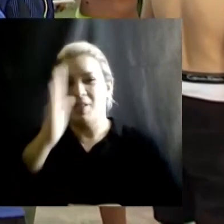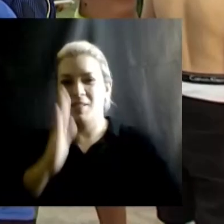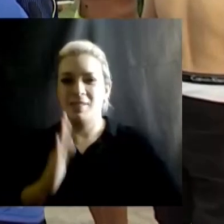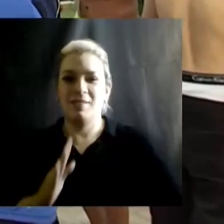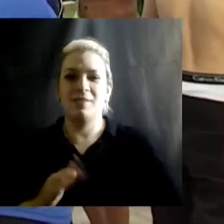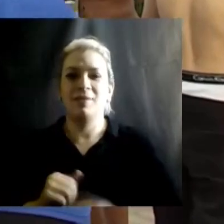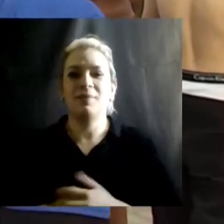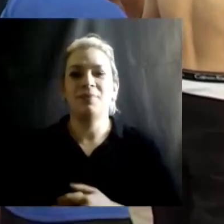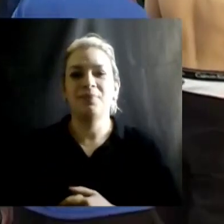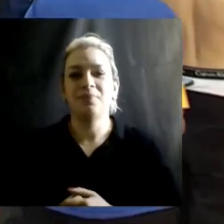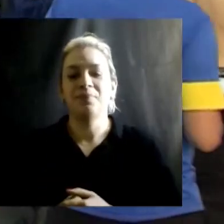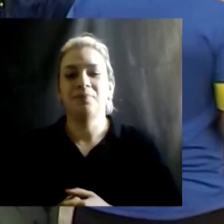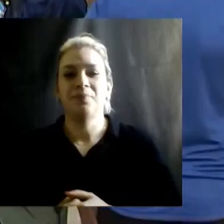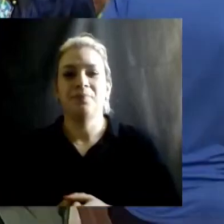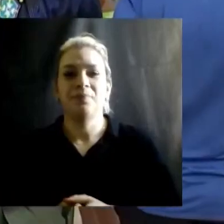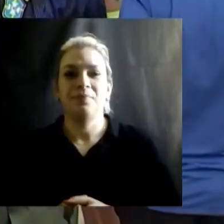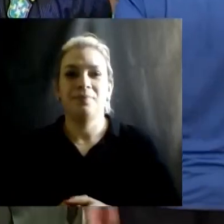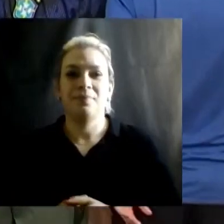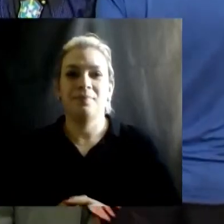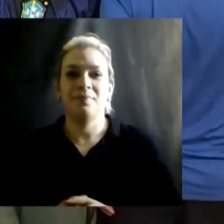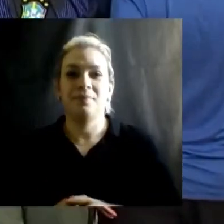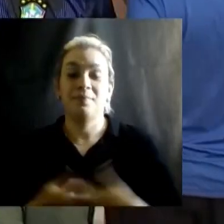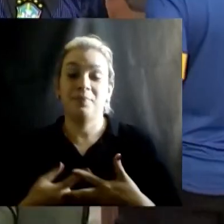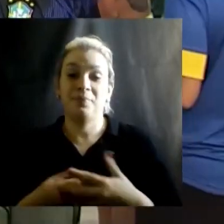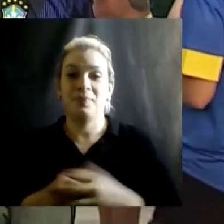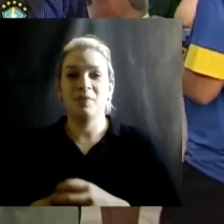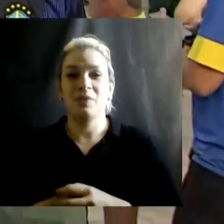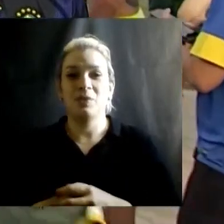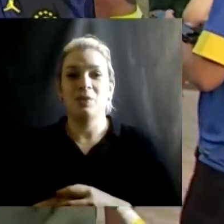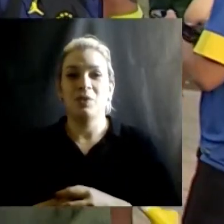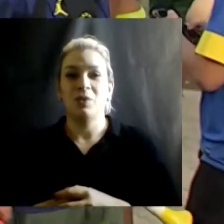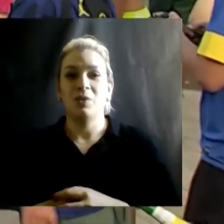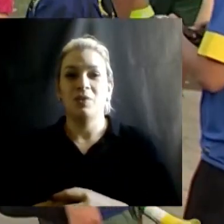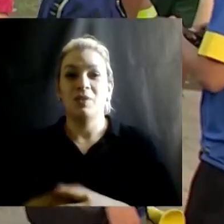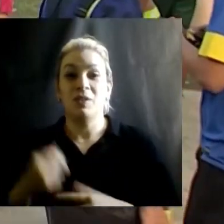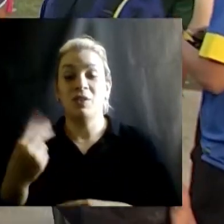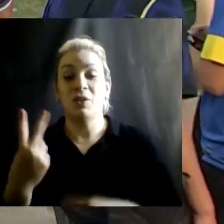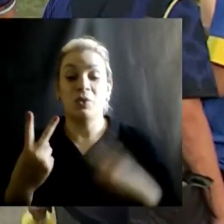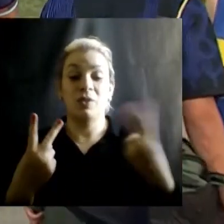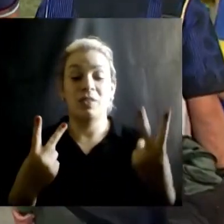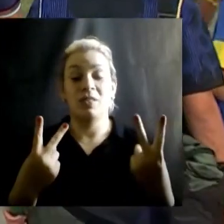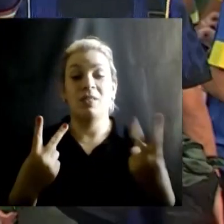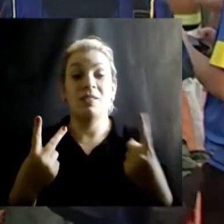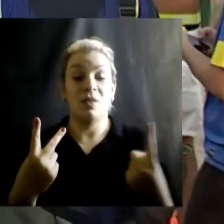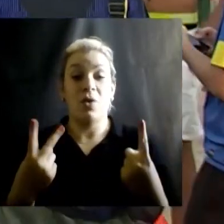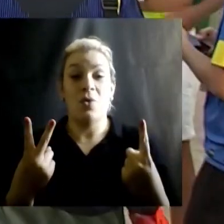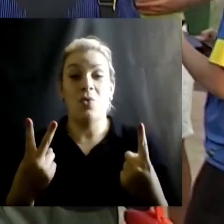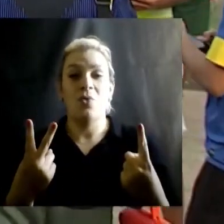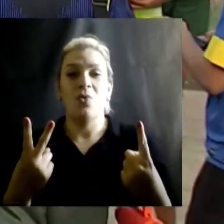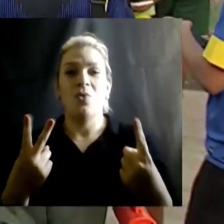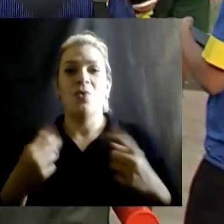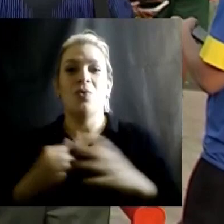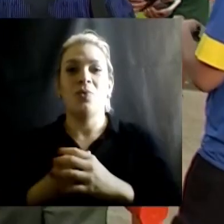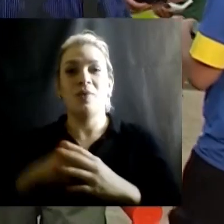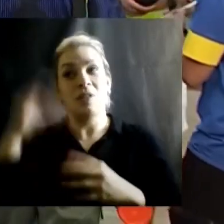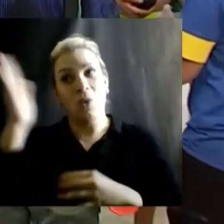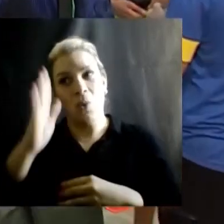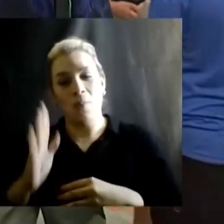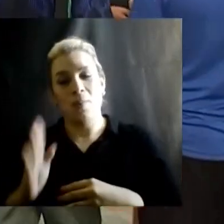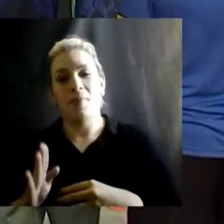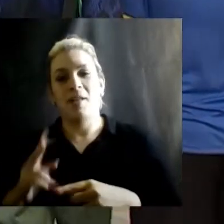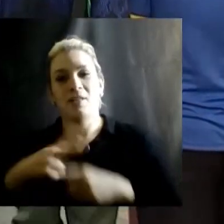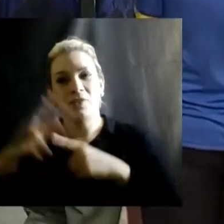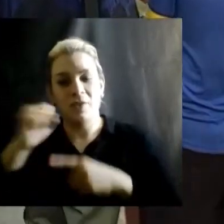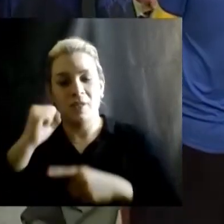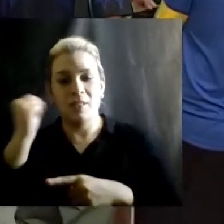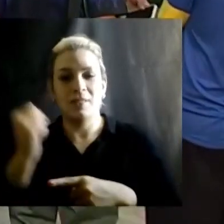Com o placar de 2-1, a seleção brasileira se classifica para as oitavas de final. Por aqui a festa tomou